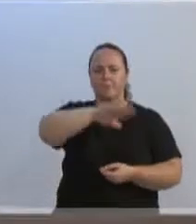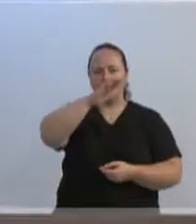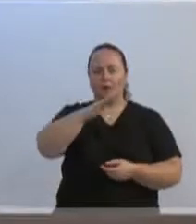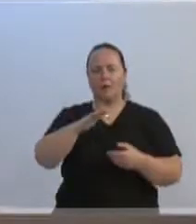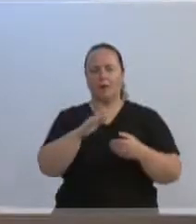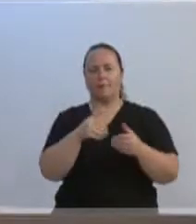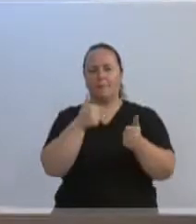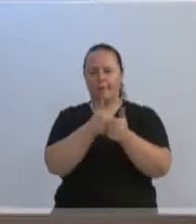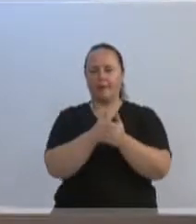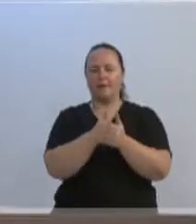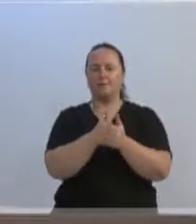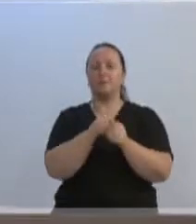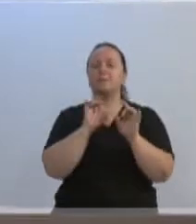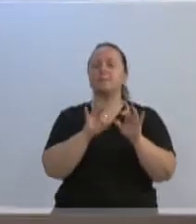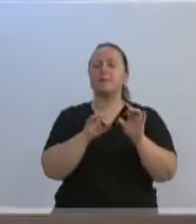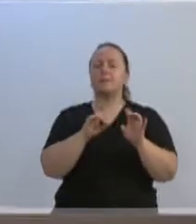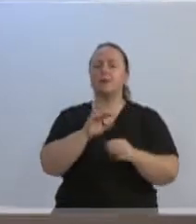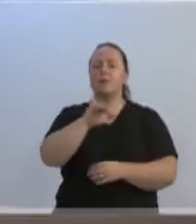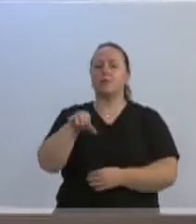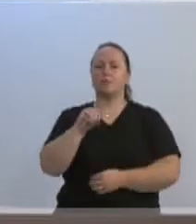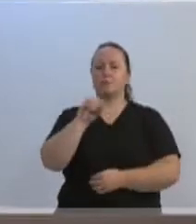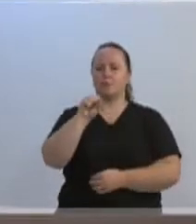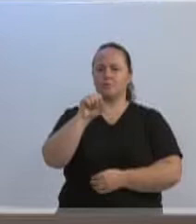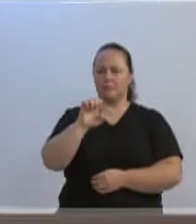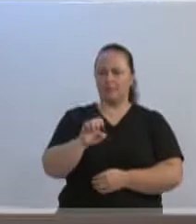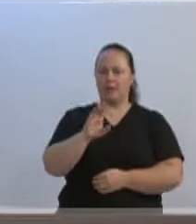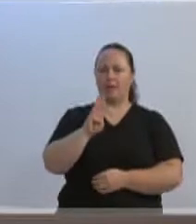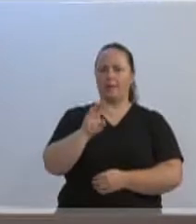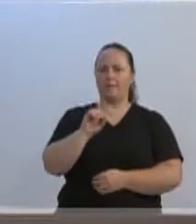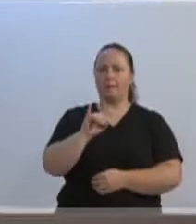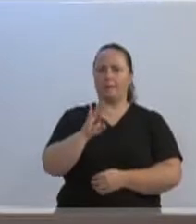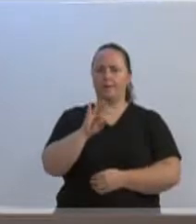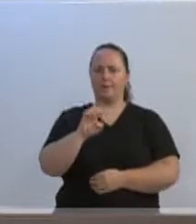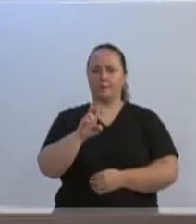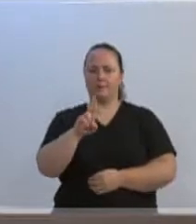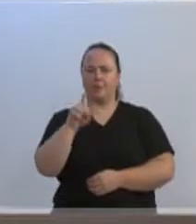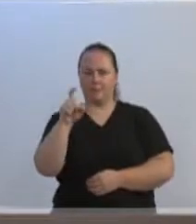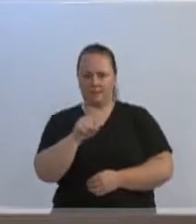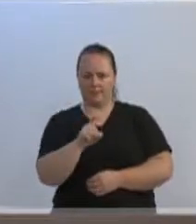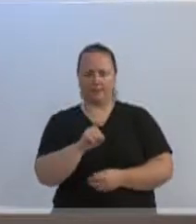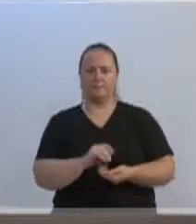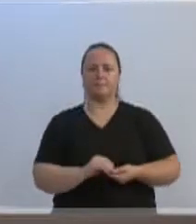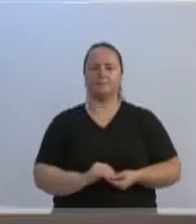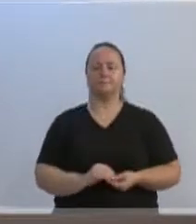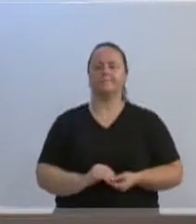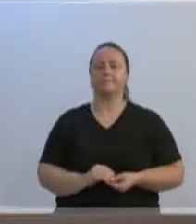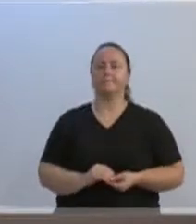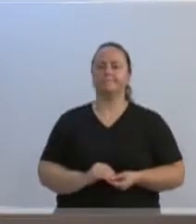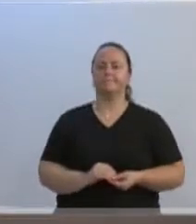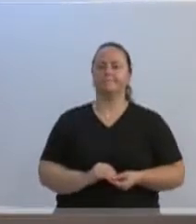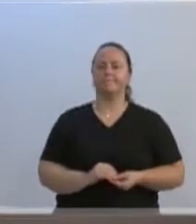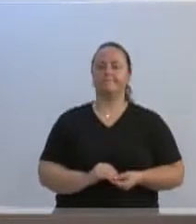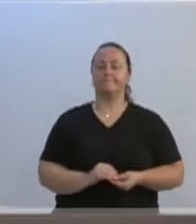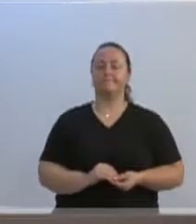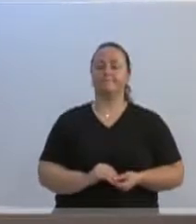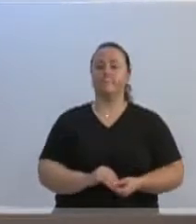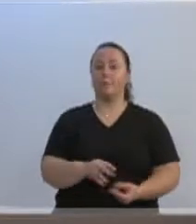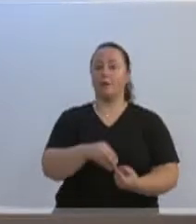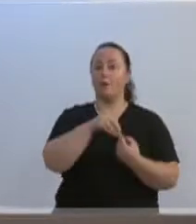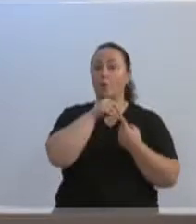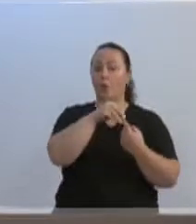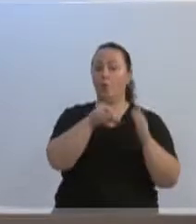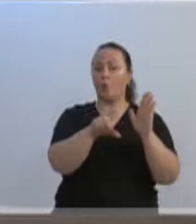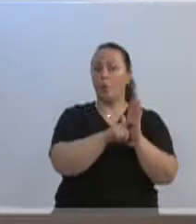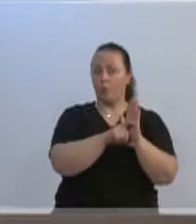especial da barragem de josé bater parágrafo único a comissão se reúne há se reunirá ordinariamente a cada